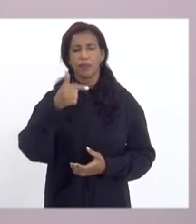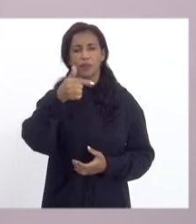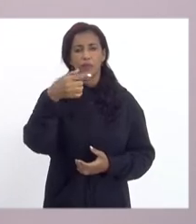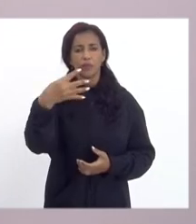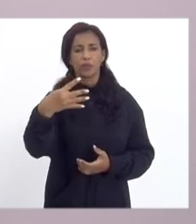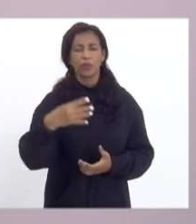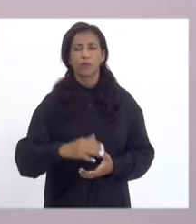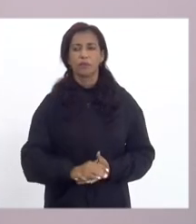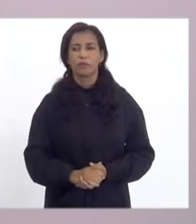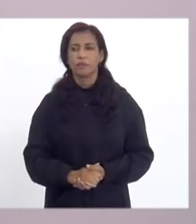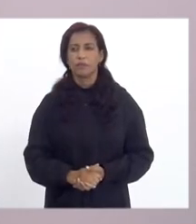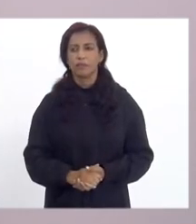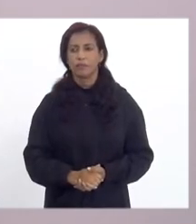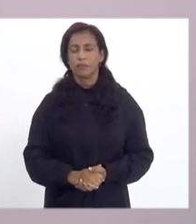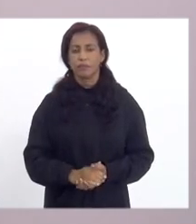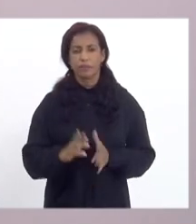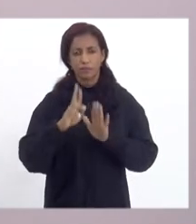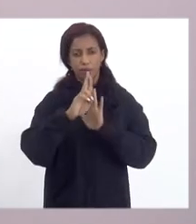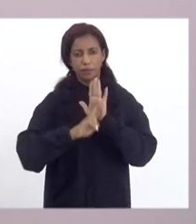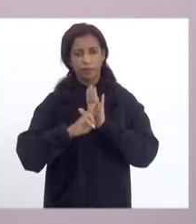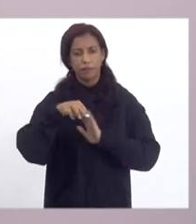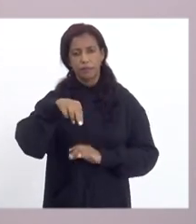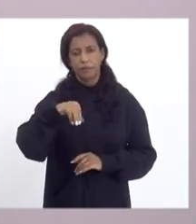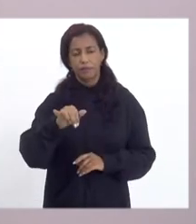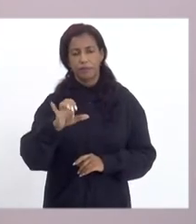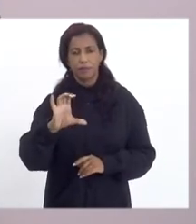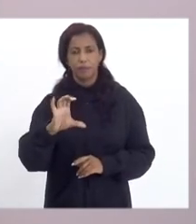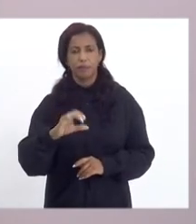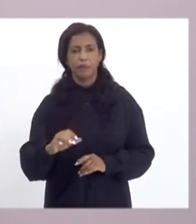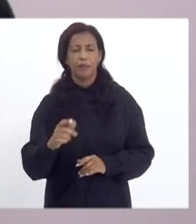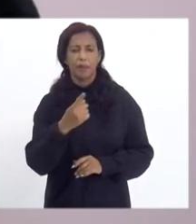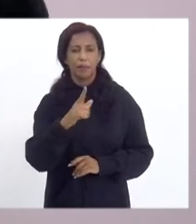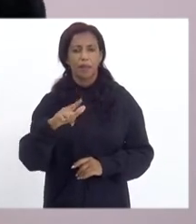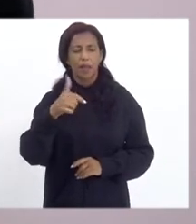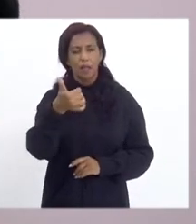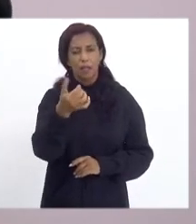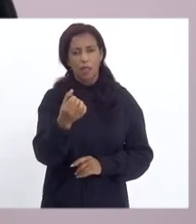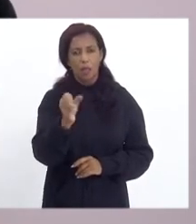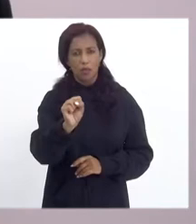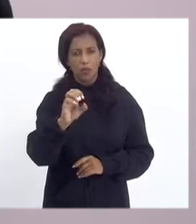24. Relator deputado Carlos Mink. Projeto de lei